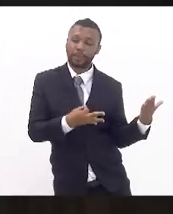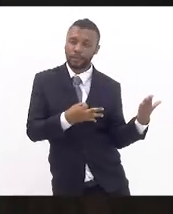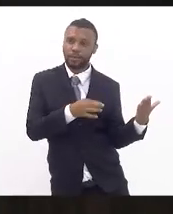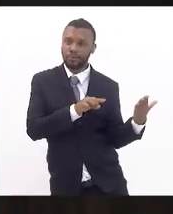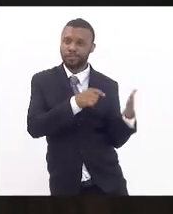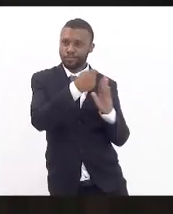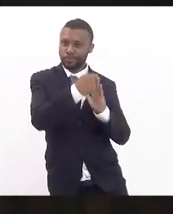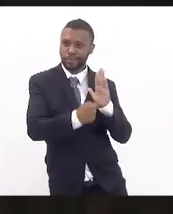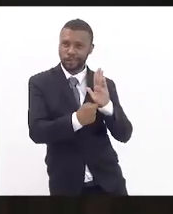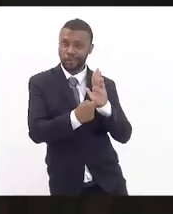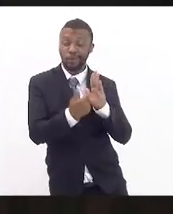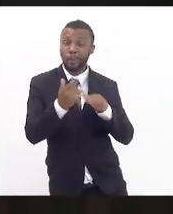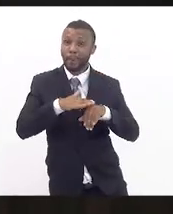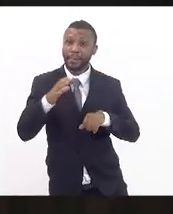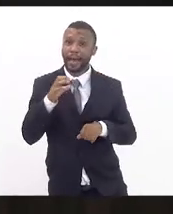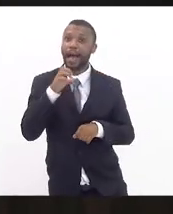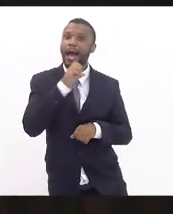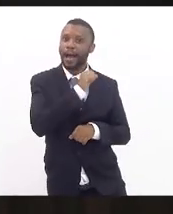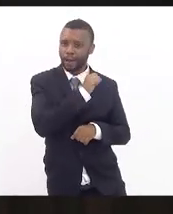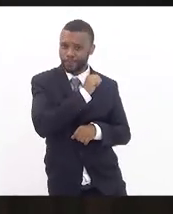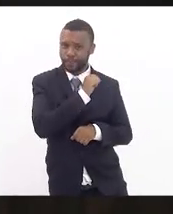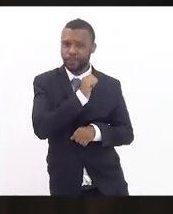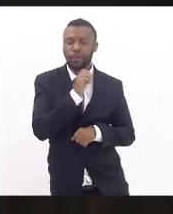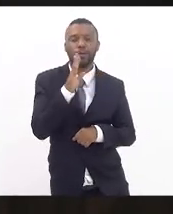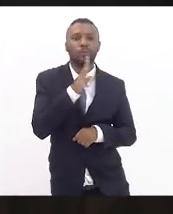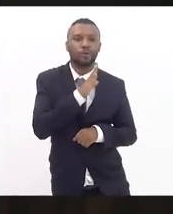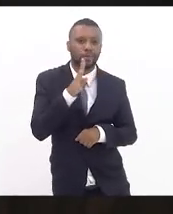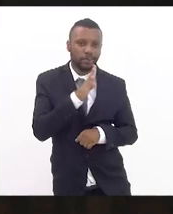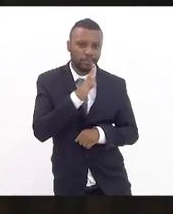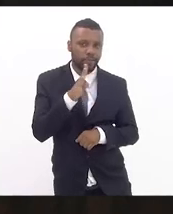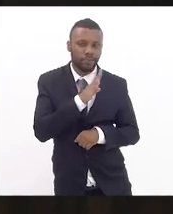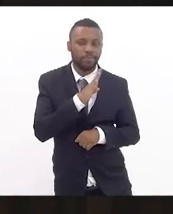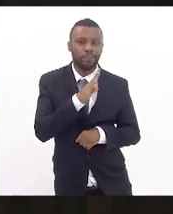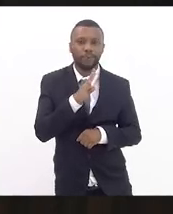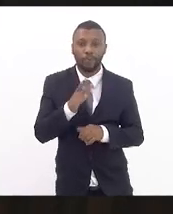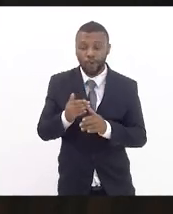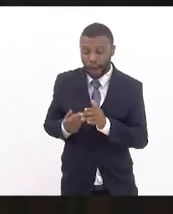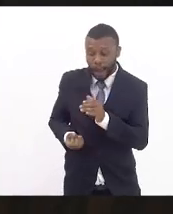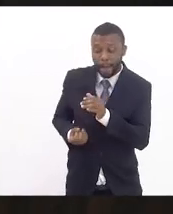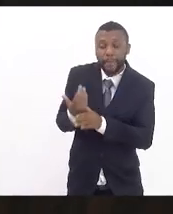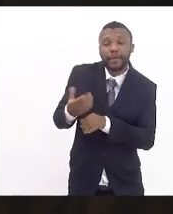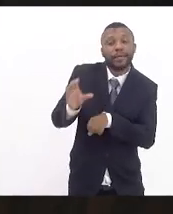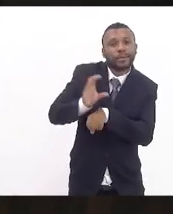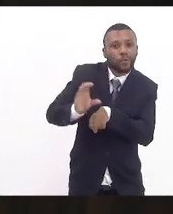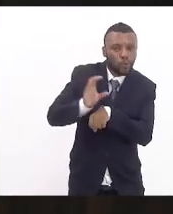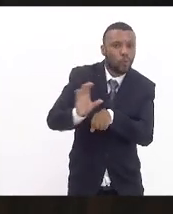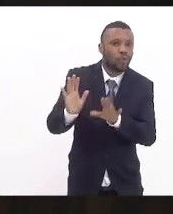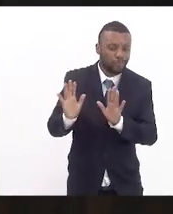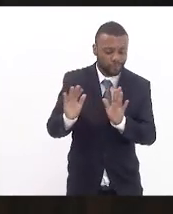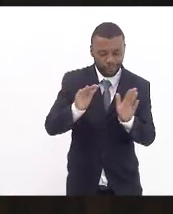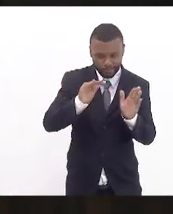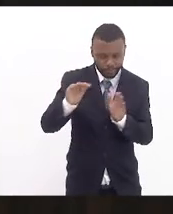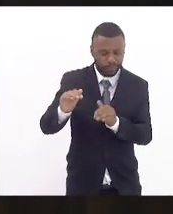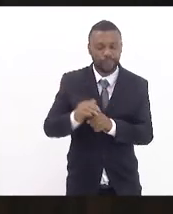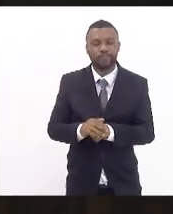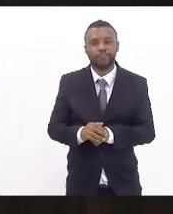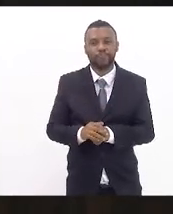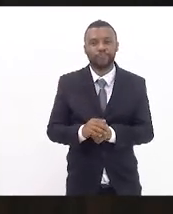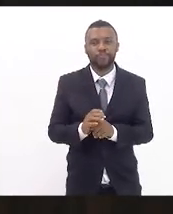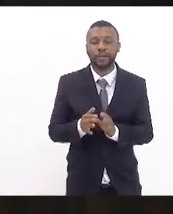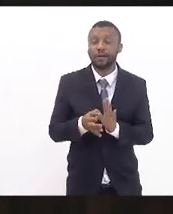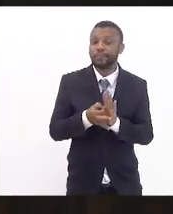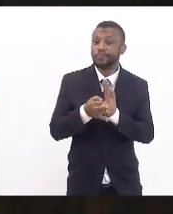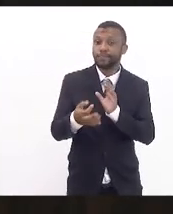Vamos o mais rápido possível implementar esse curso. Pela Comissão de Assuntos Municipais e Desenvolvimento Regional,